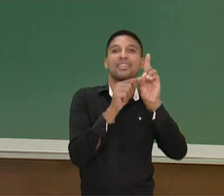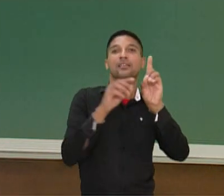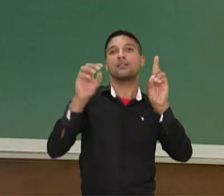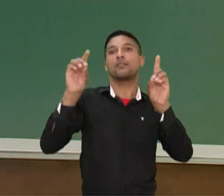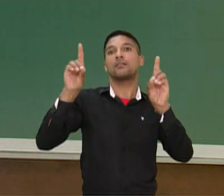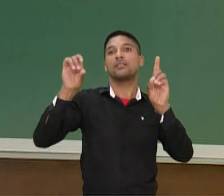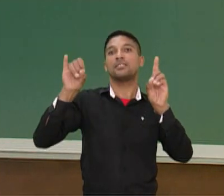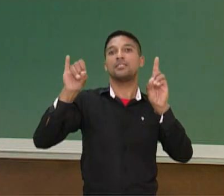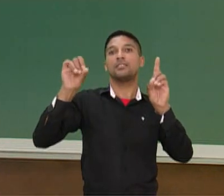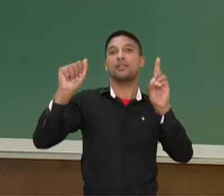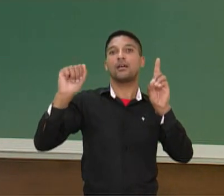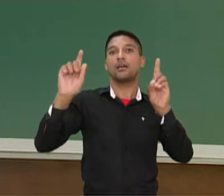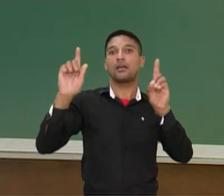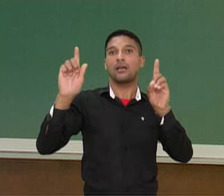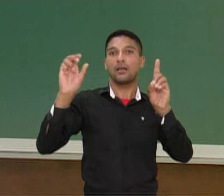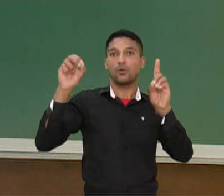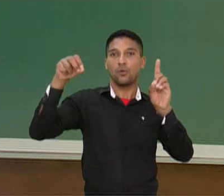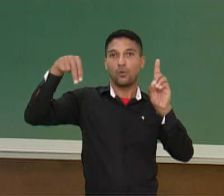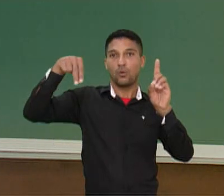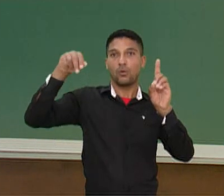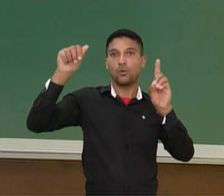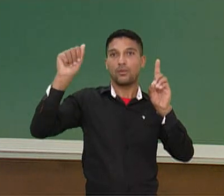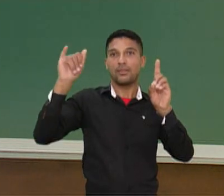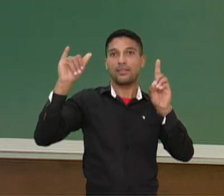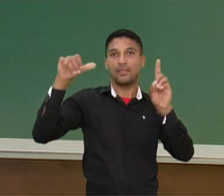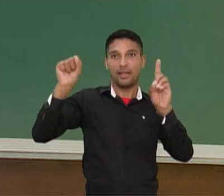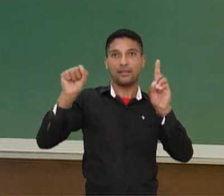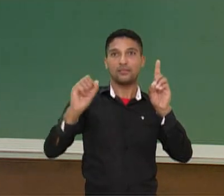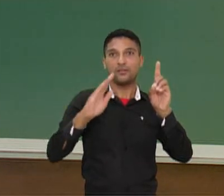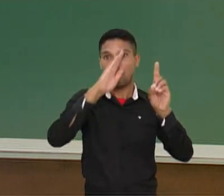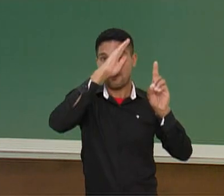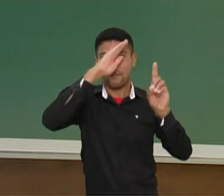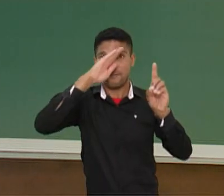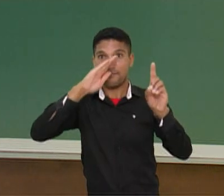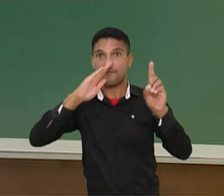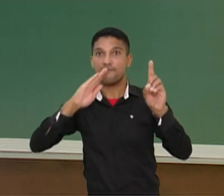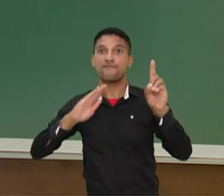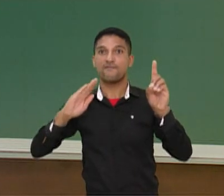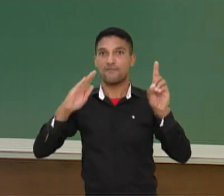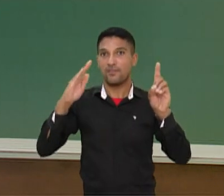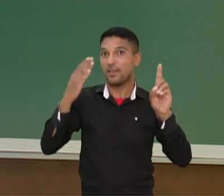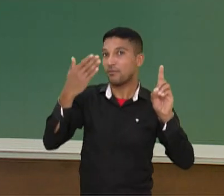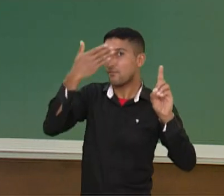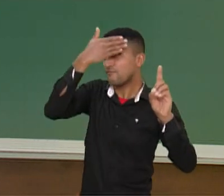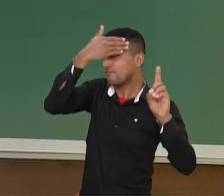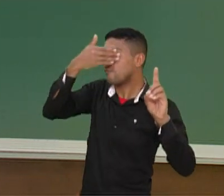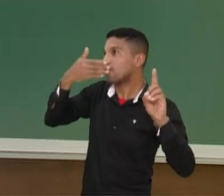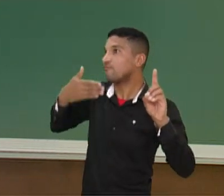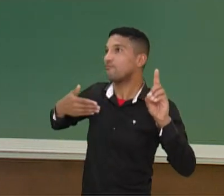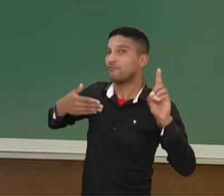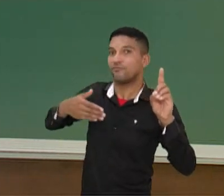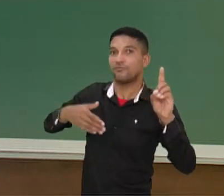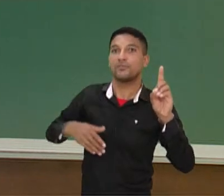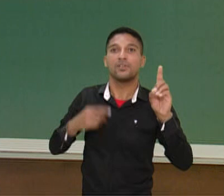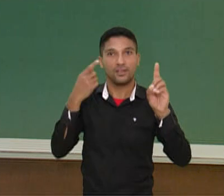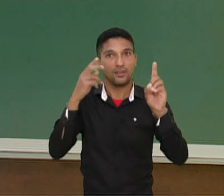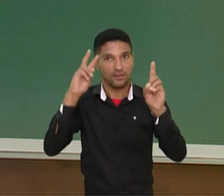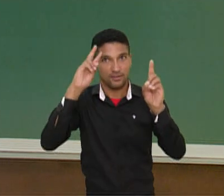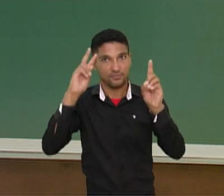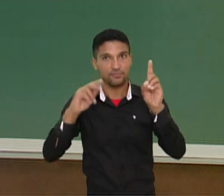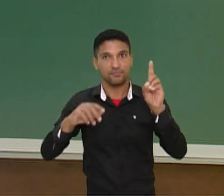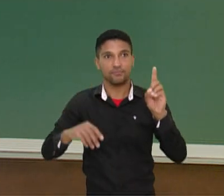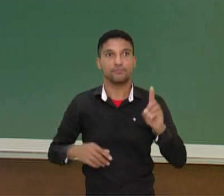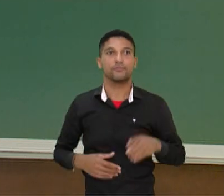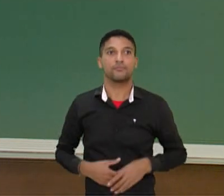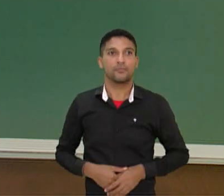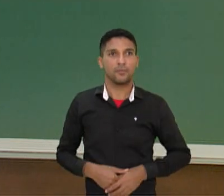estava pensando, né? Não é menor, não é, ou no outro é maior, no outro é igual, mas ele depende. Então, por que a gente faz essa conta? Lembra que